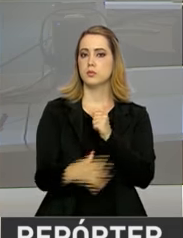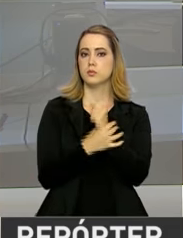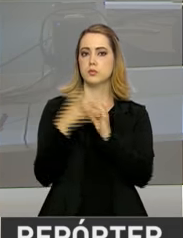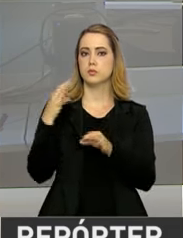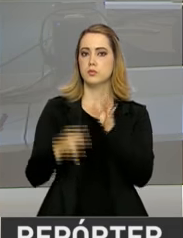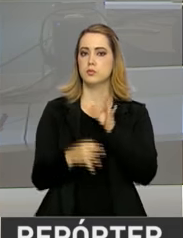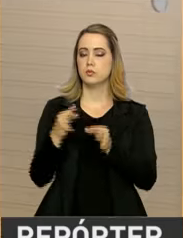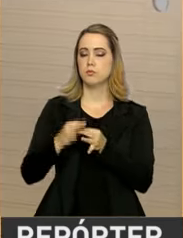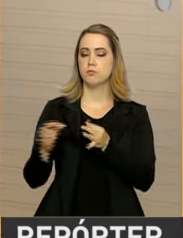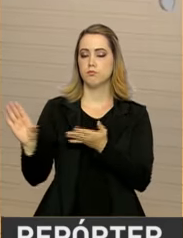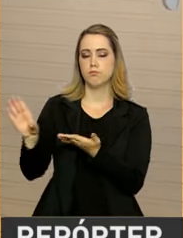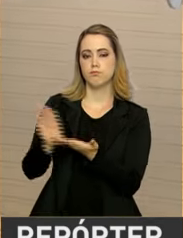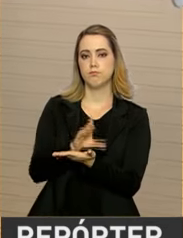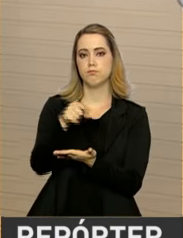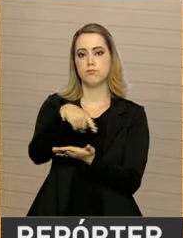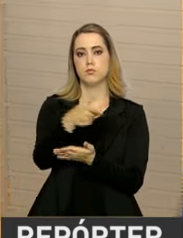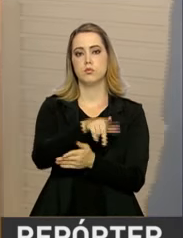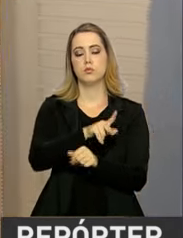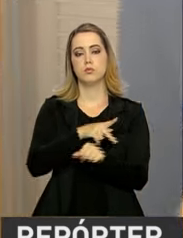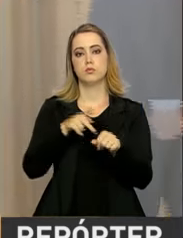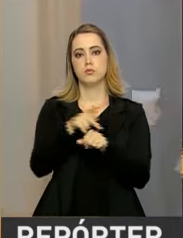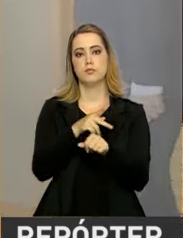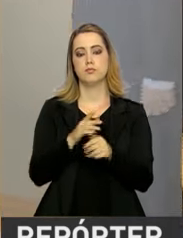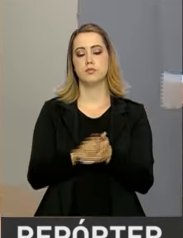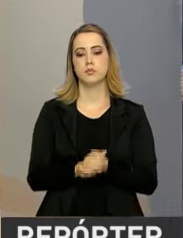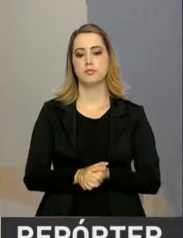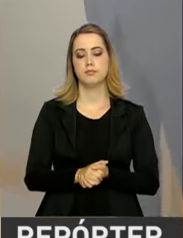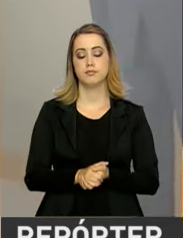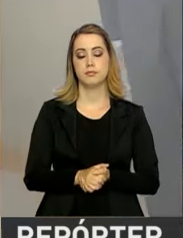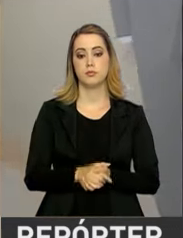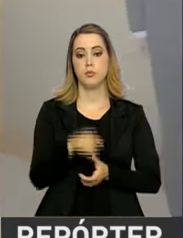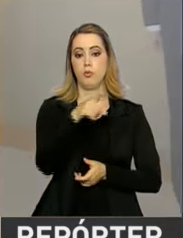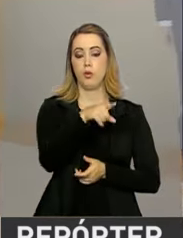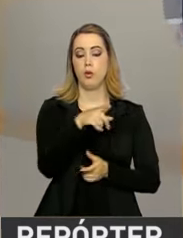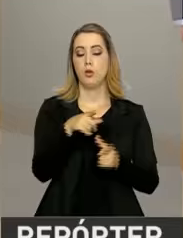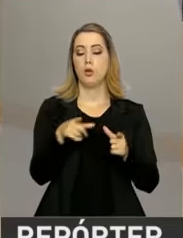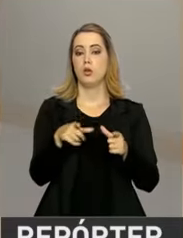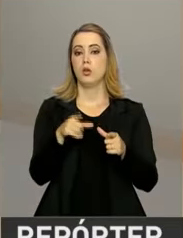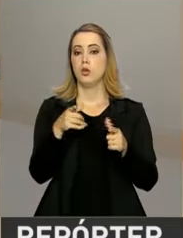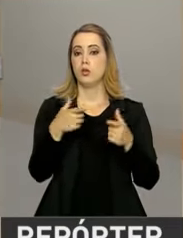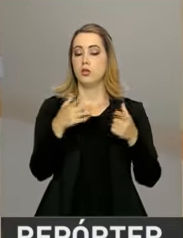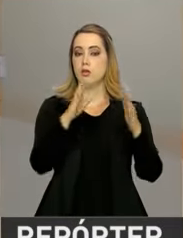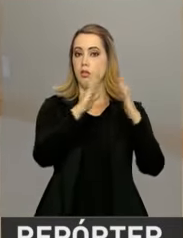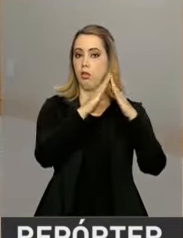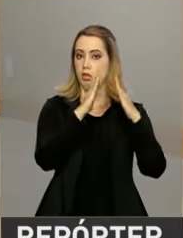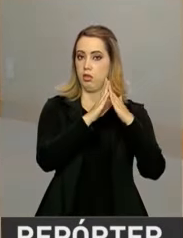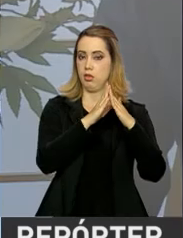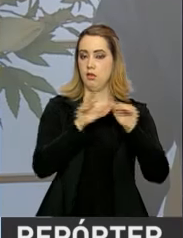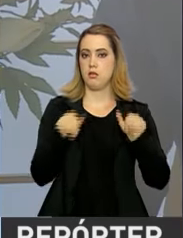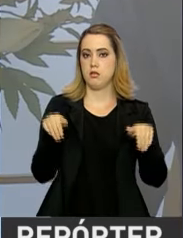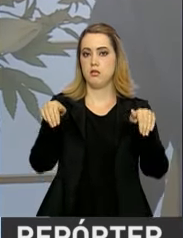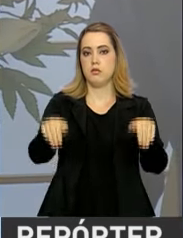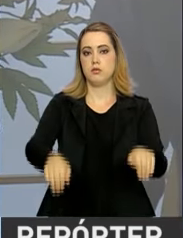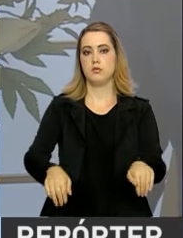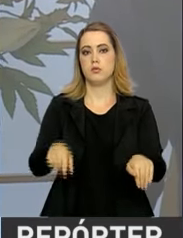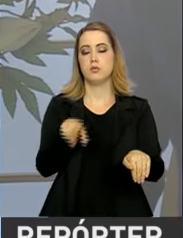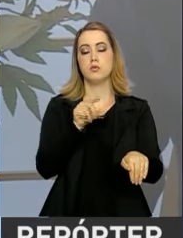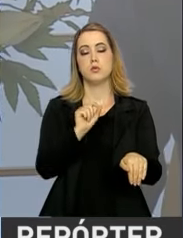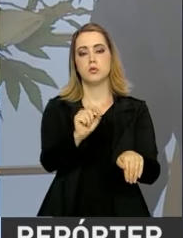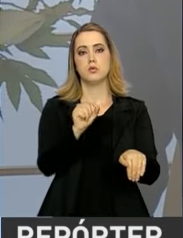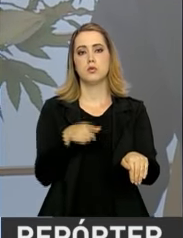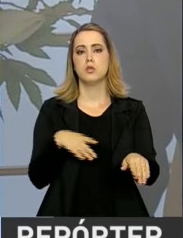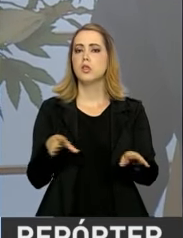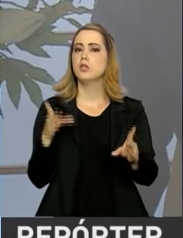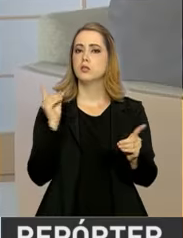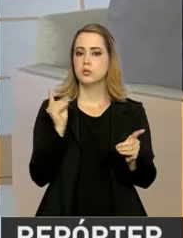outros países foi no palácio imperial do japão o gostinho que o presidente michel temer foi recebido pelo